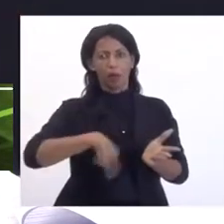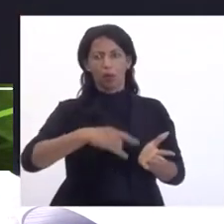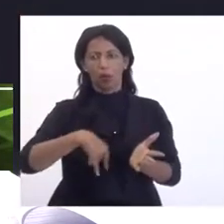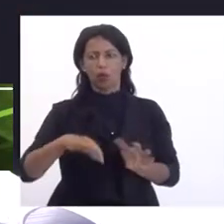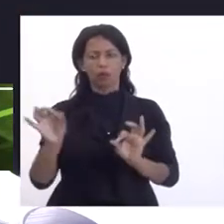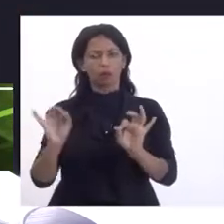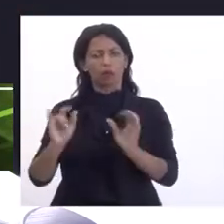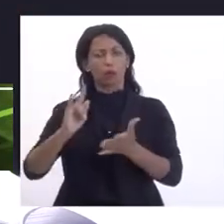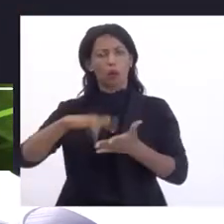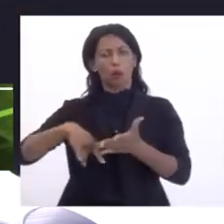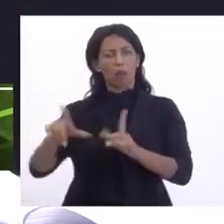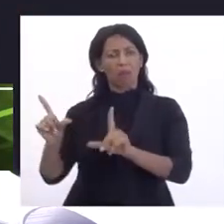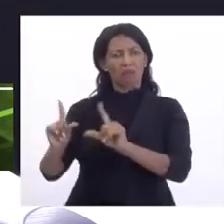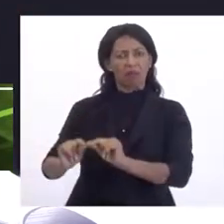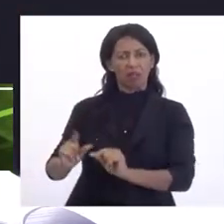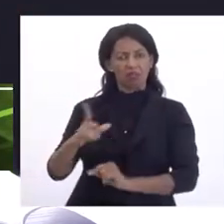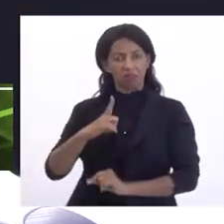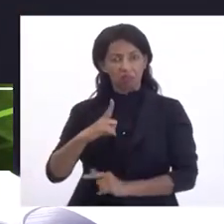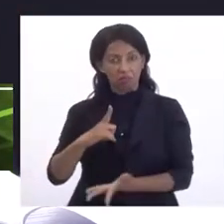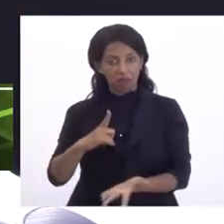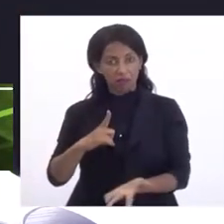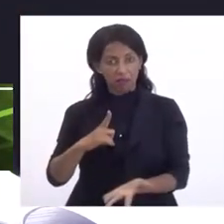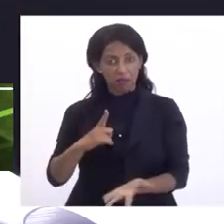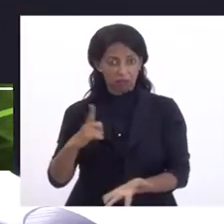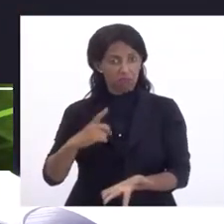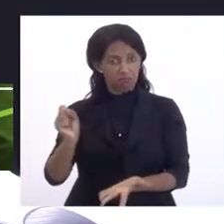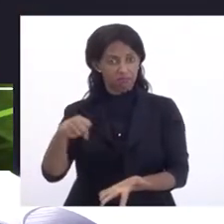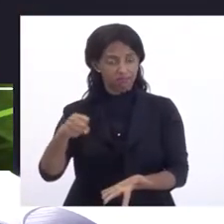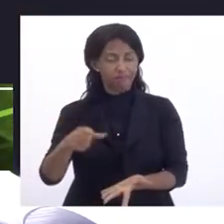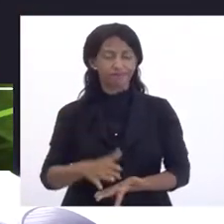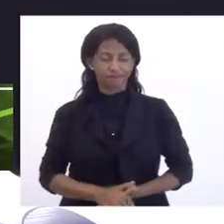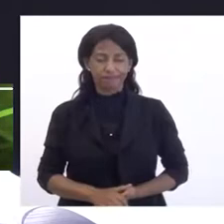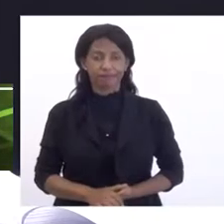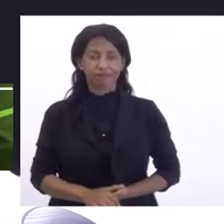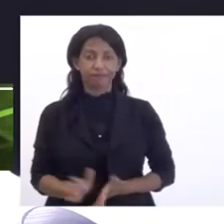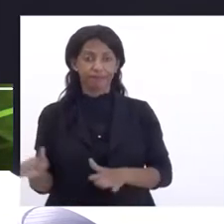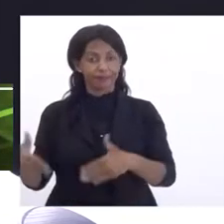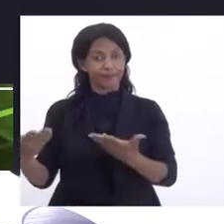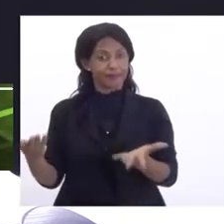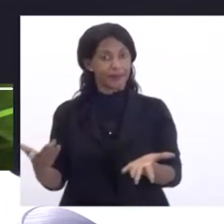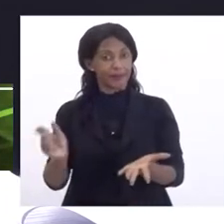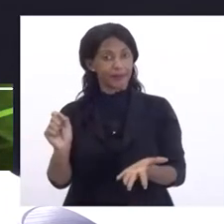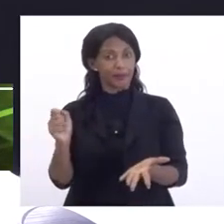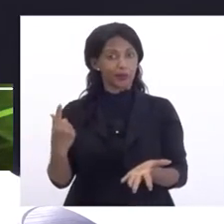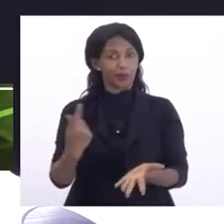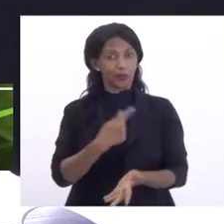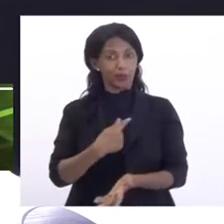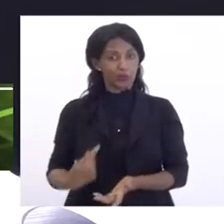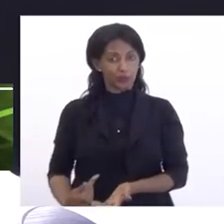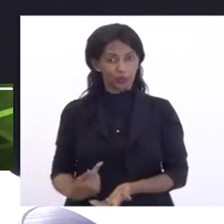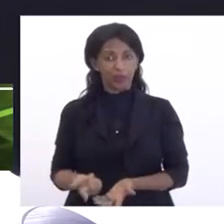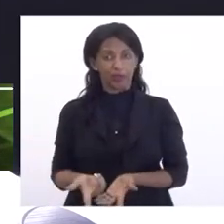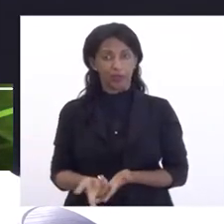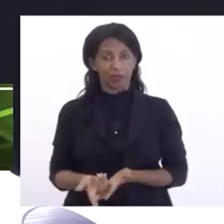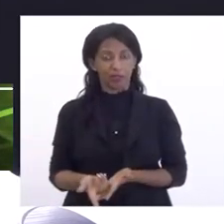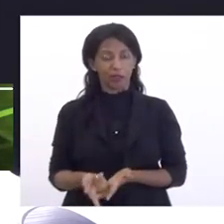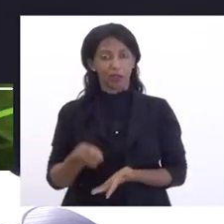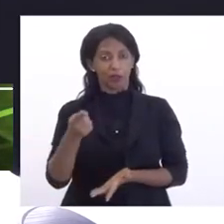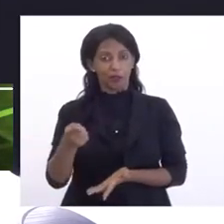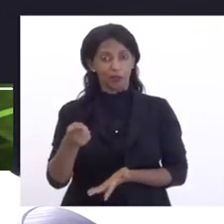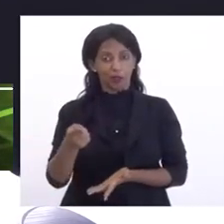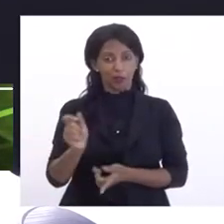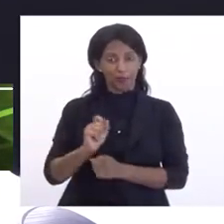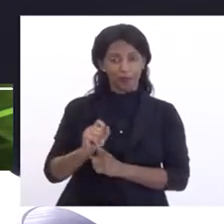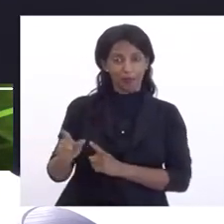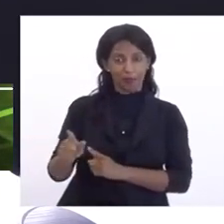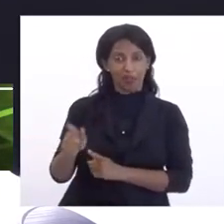examina. E teve? Teve, sim, senhor. Tanto é que o ex-governador foi cassado. E